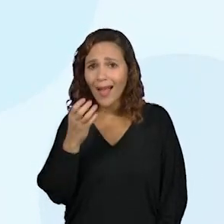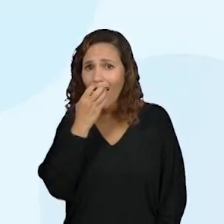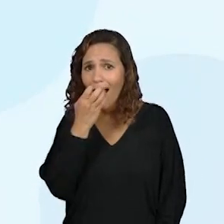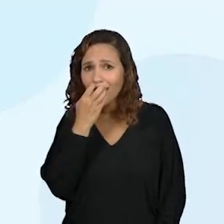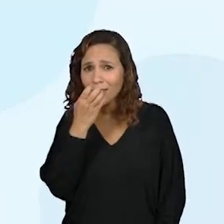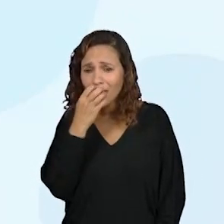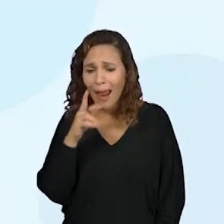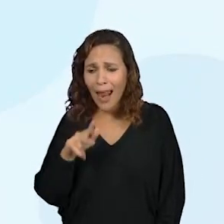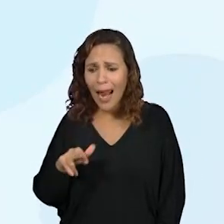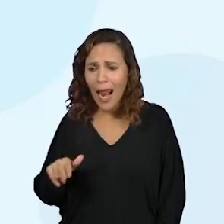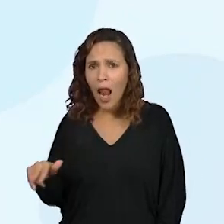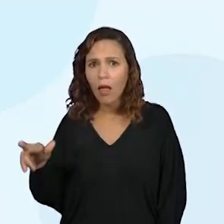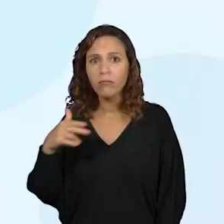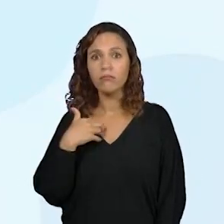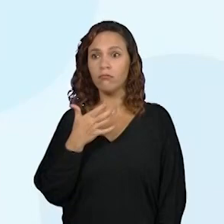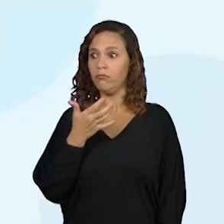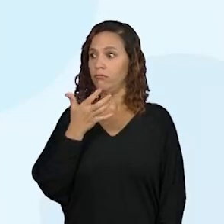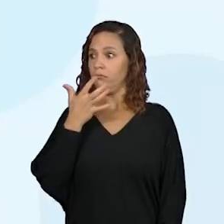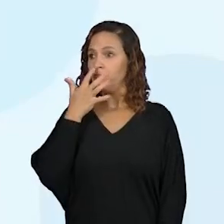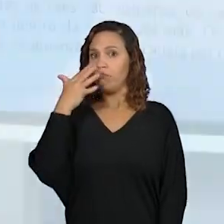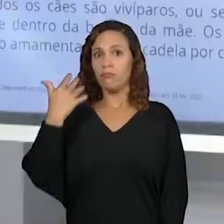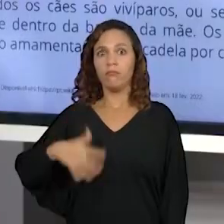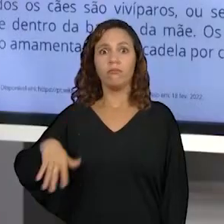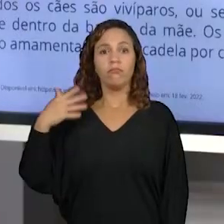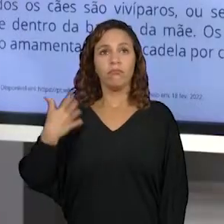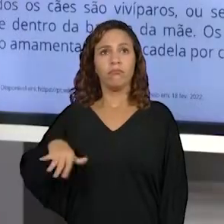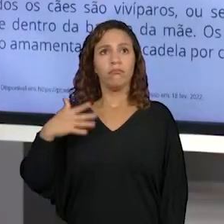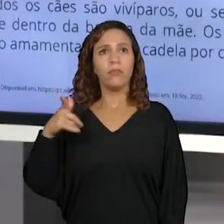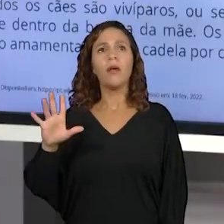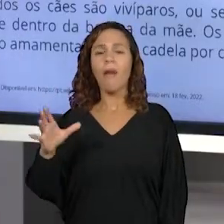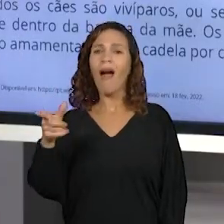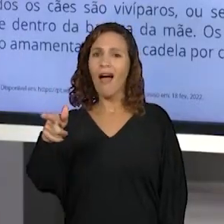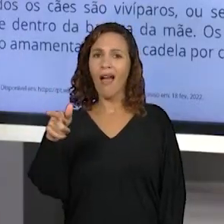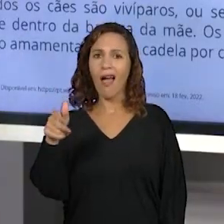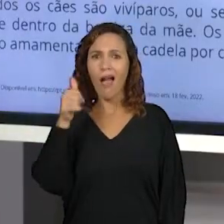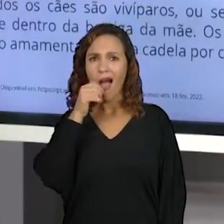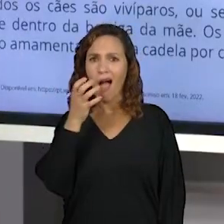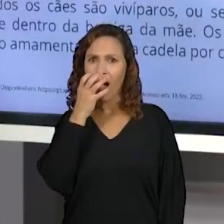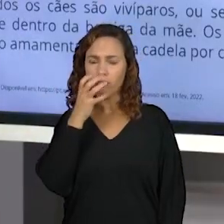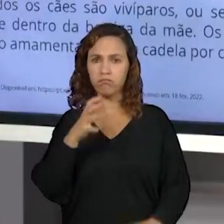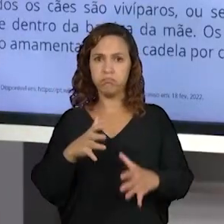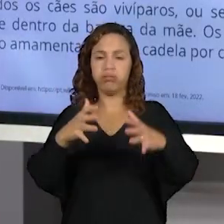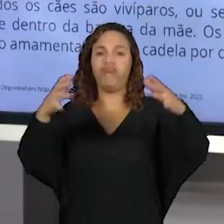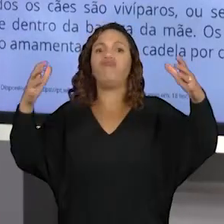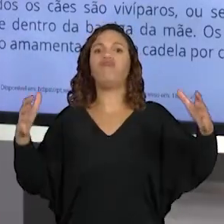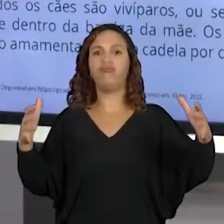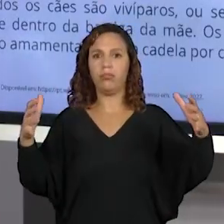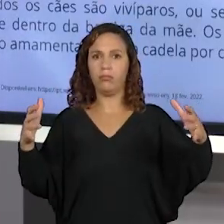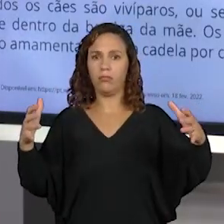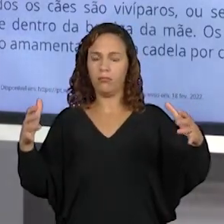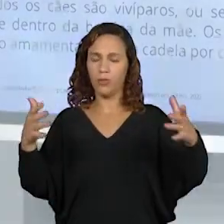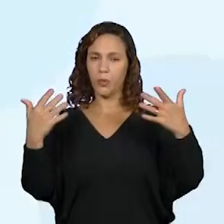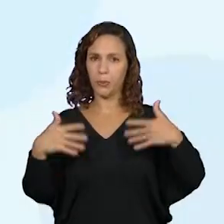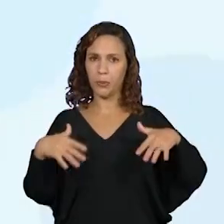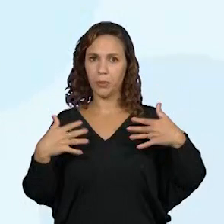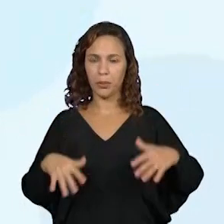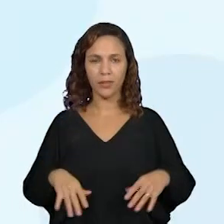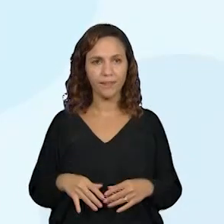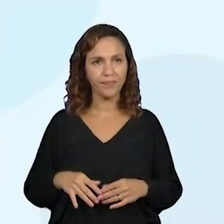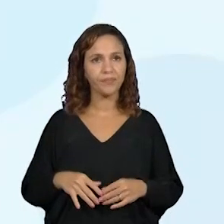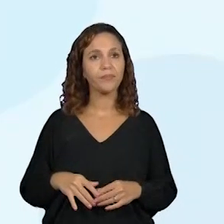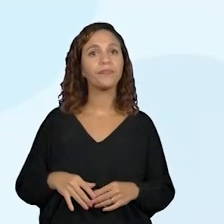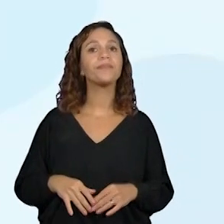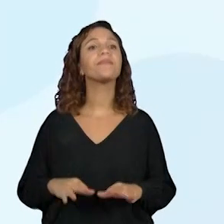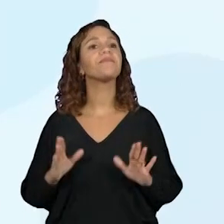cachorrinhos achei muito cachorrinho mas cachorro era bem grande mas tudo bem Tá bom então a gestação do